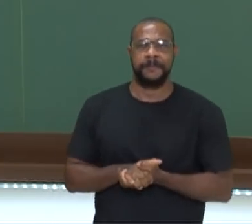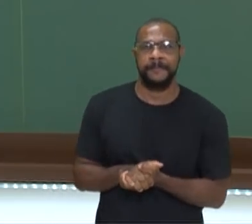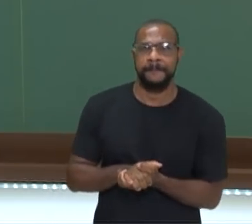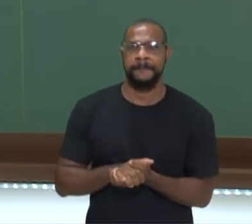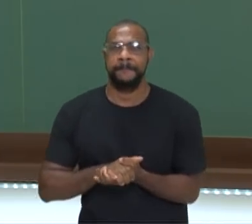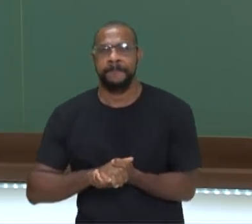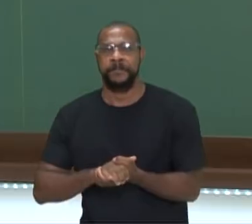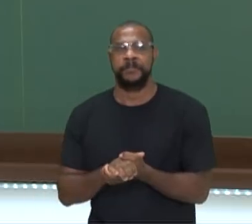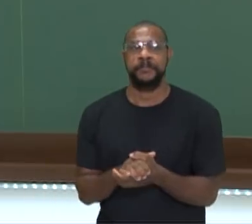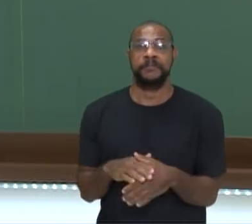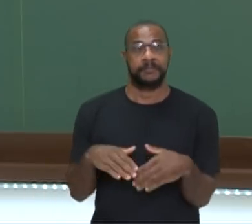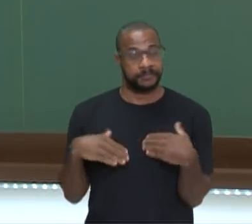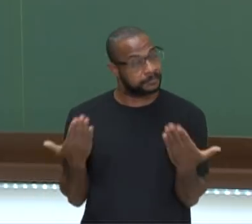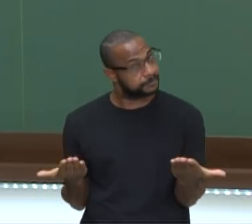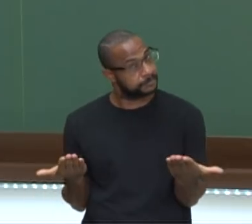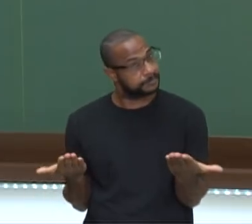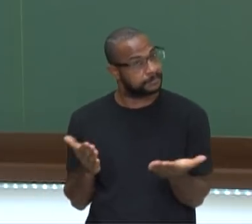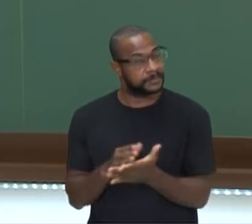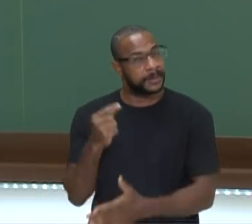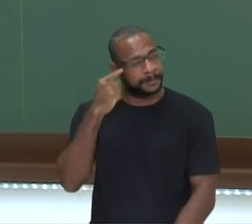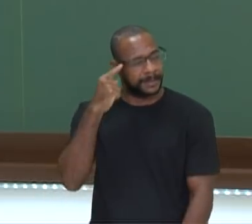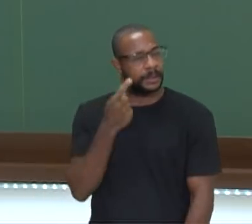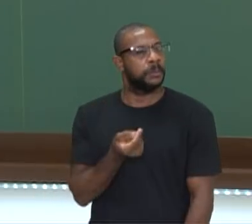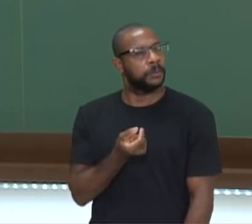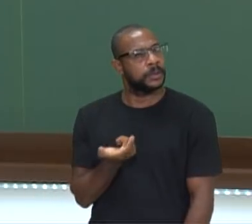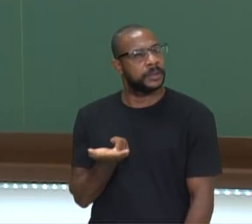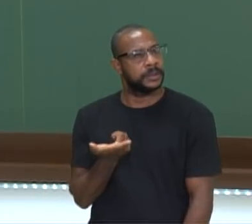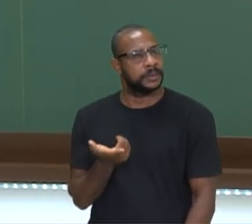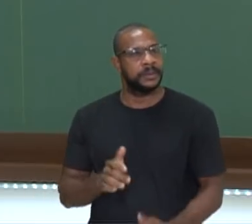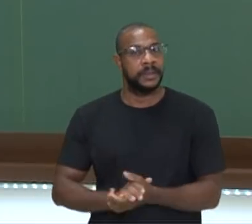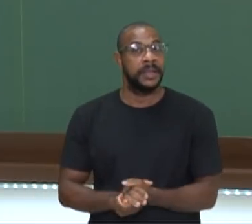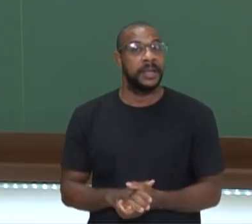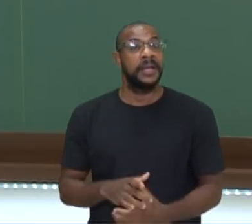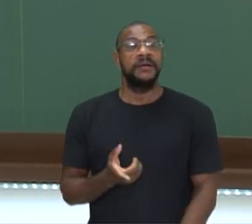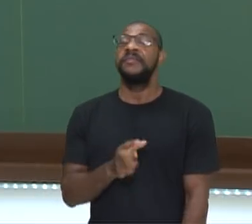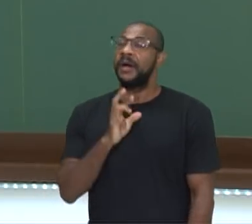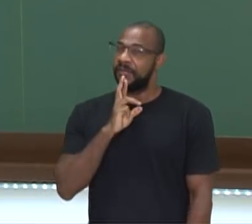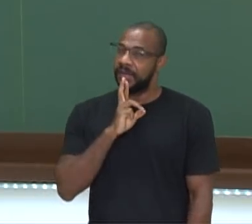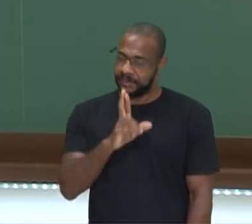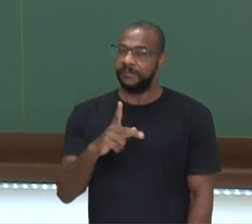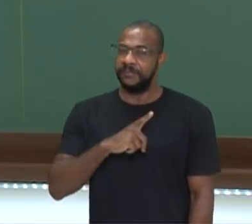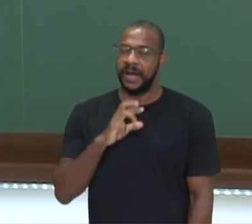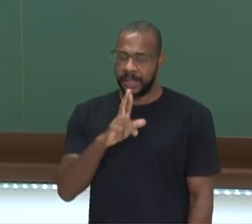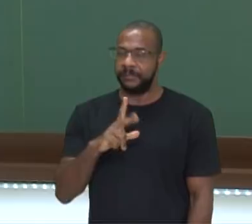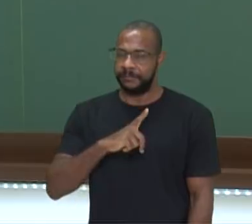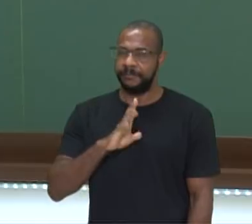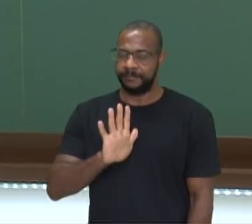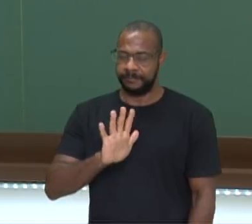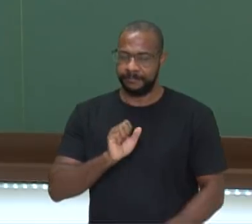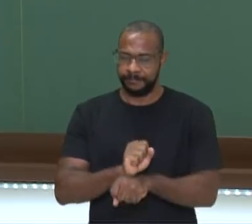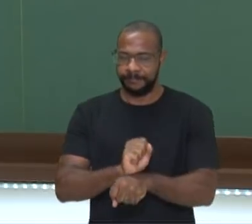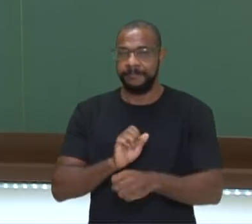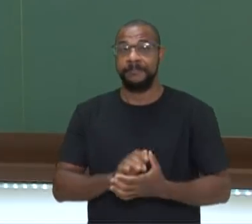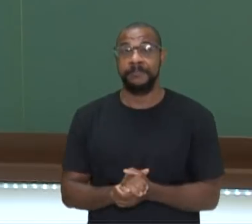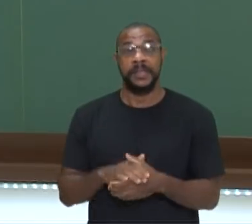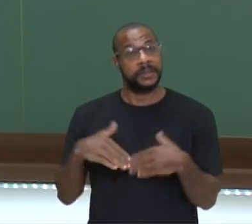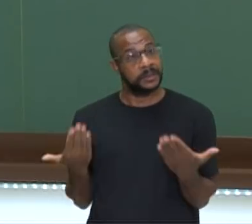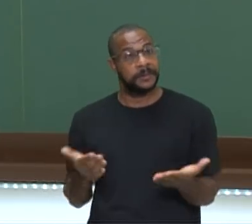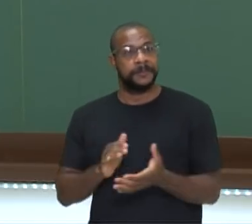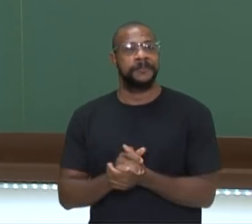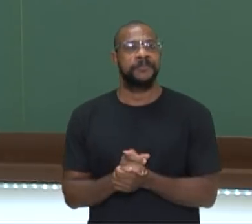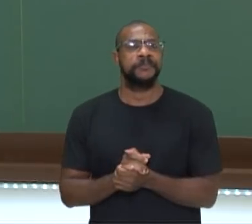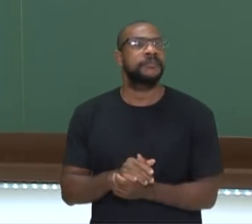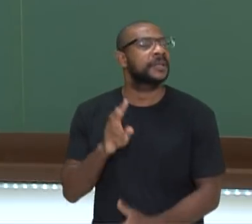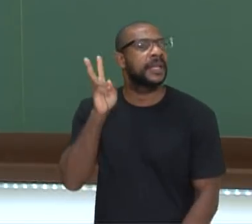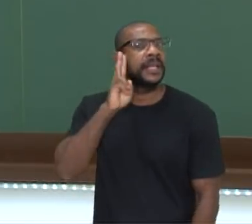simples com uma função? Vamos pensar um pouquinho, mas a gente vai responder até o final da nossa aula. Então vamos relembrar a